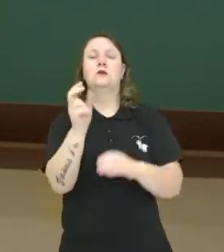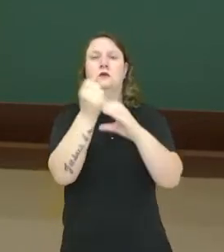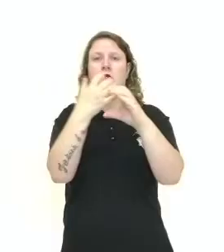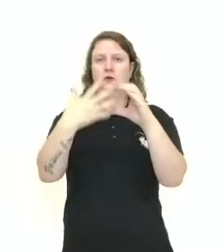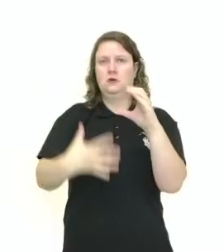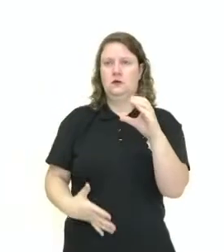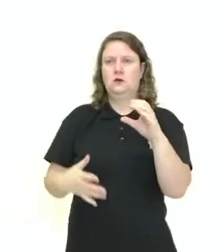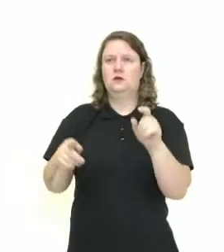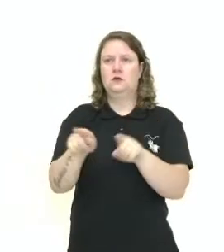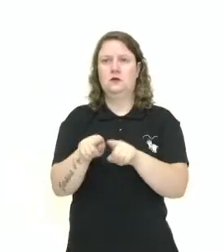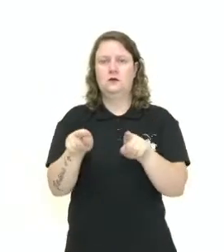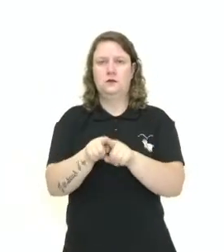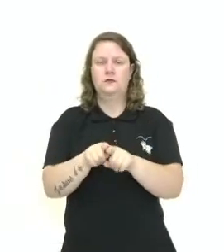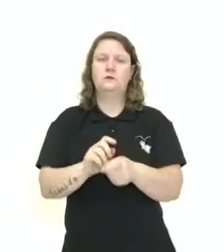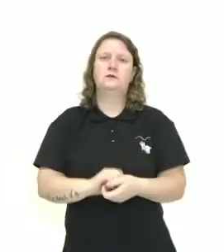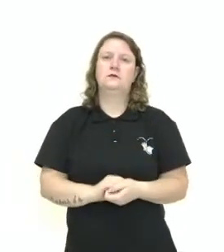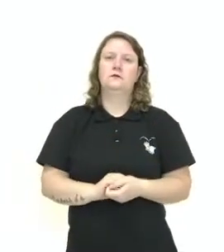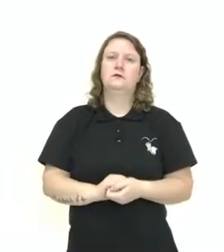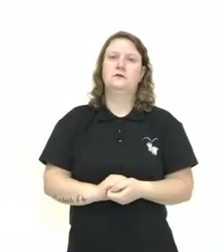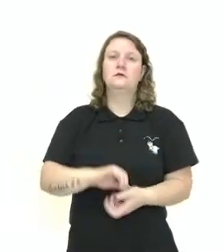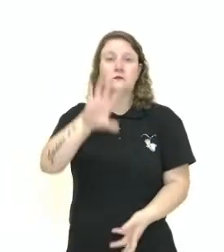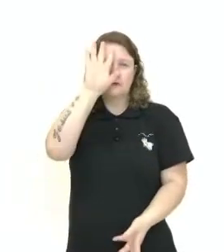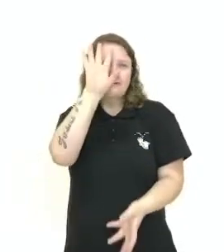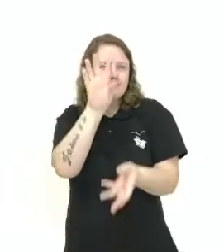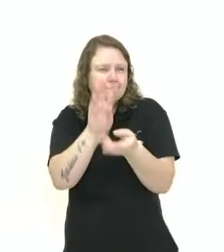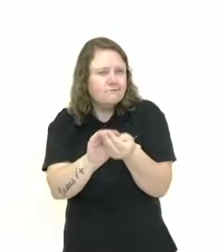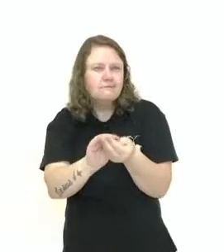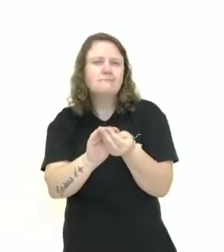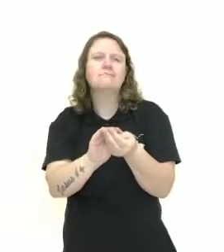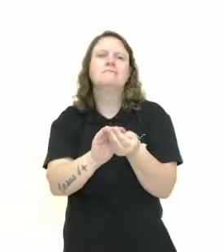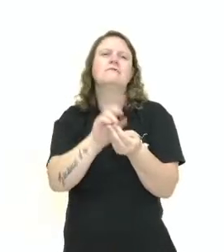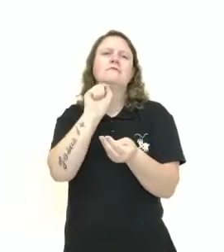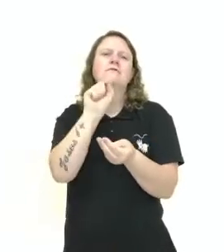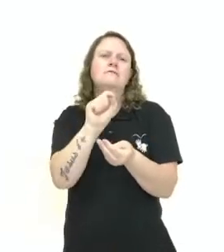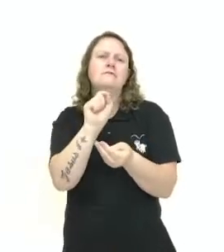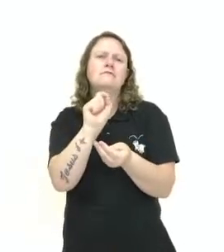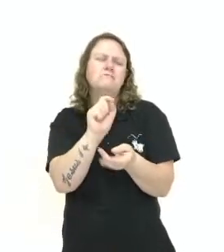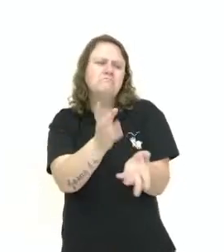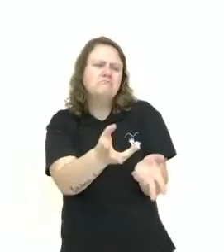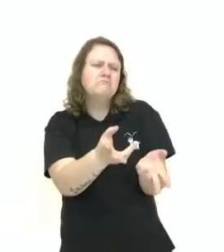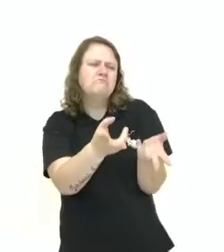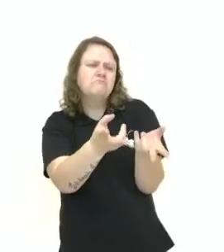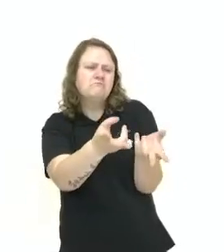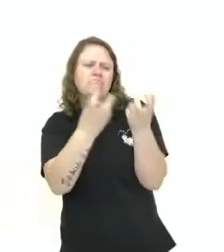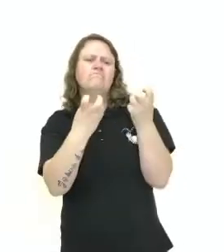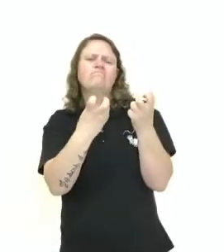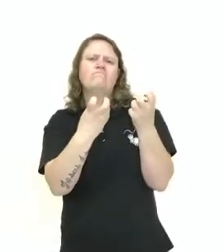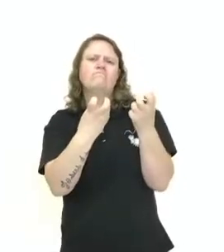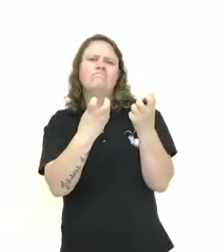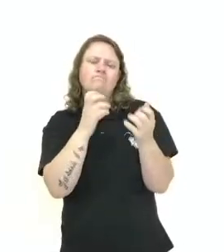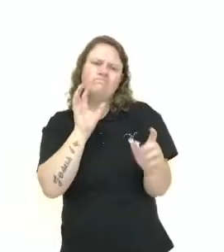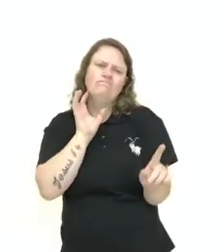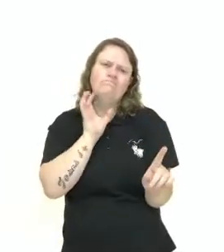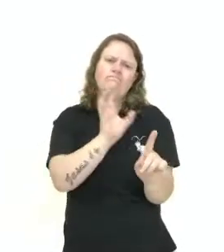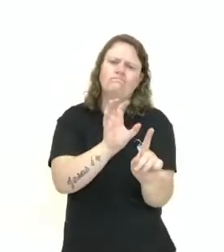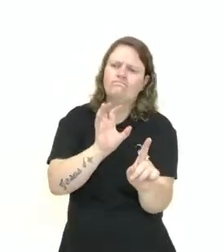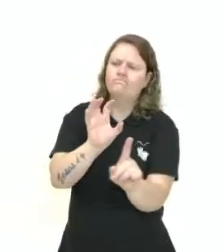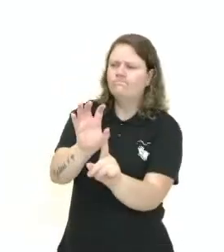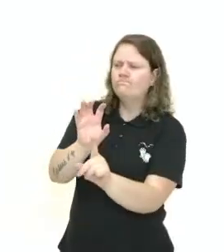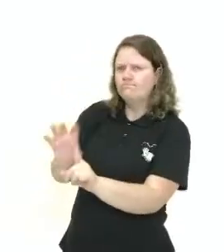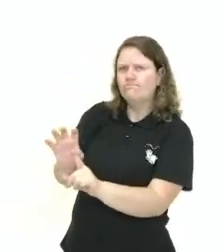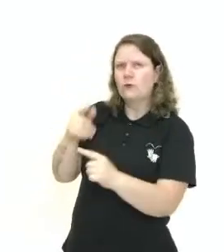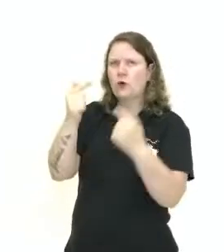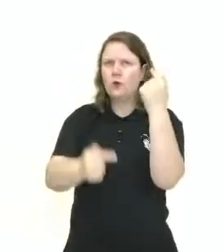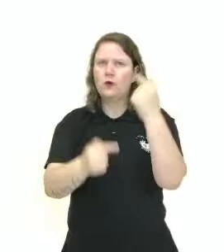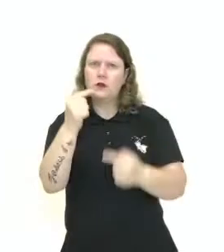termo potência emergente é um reconhecimento da crescente influência econômica e política de um grupo